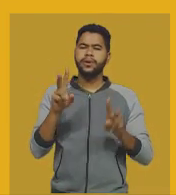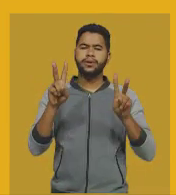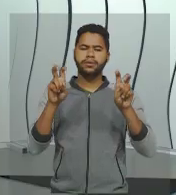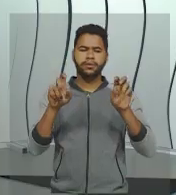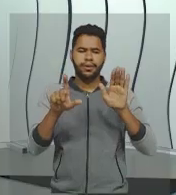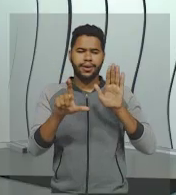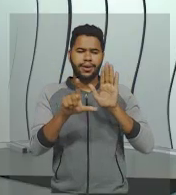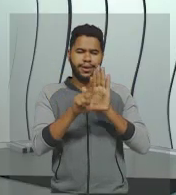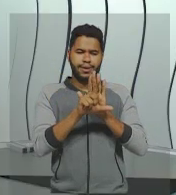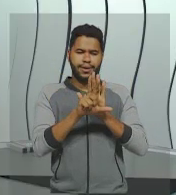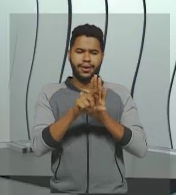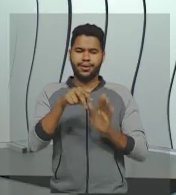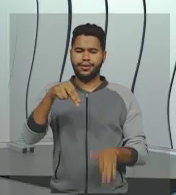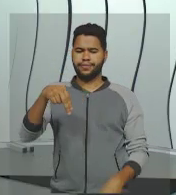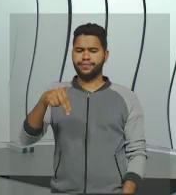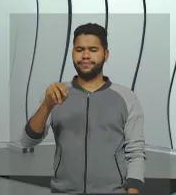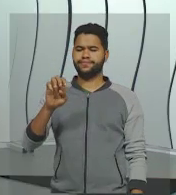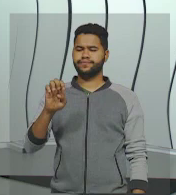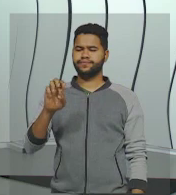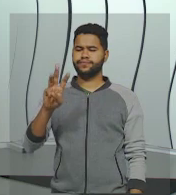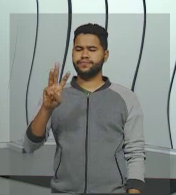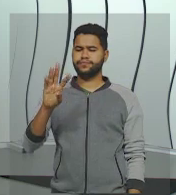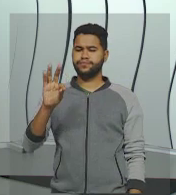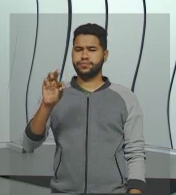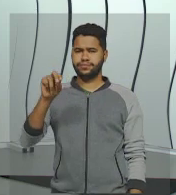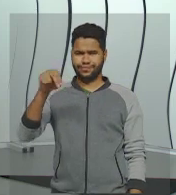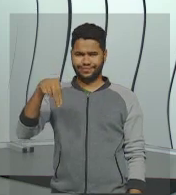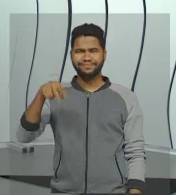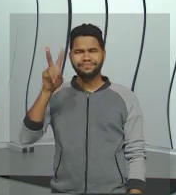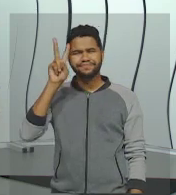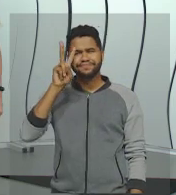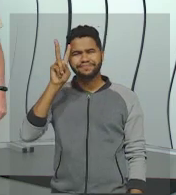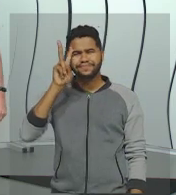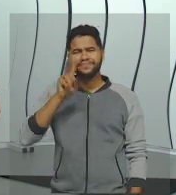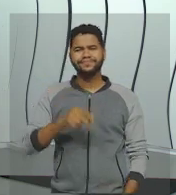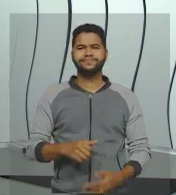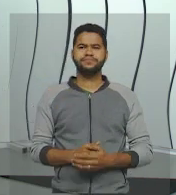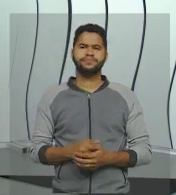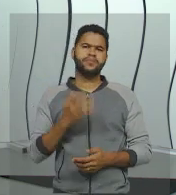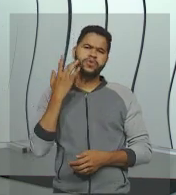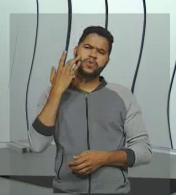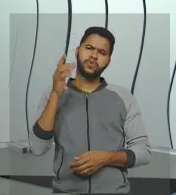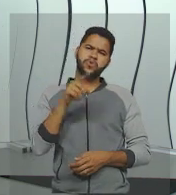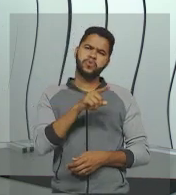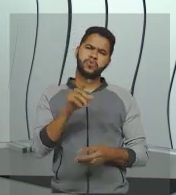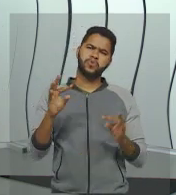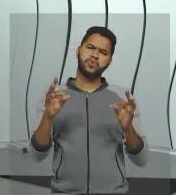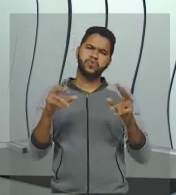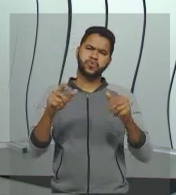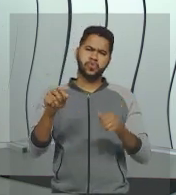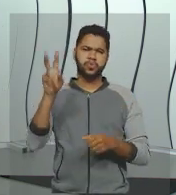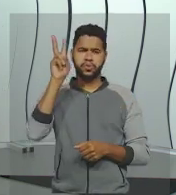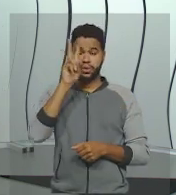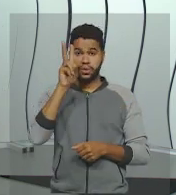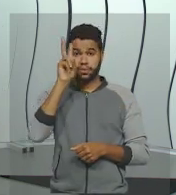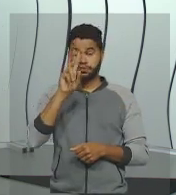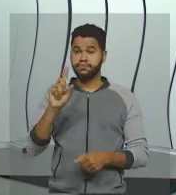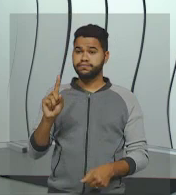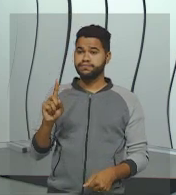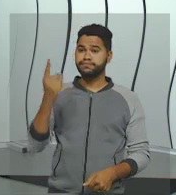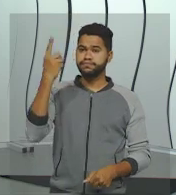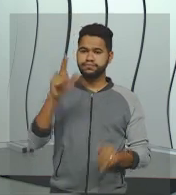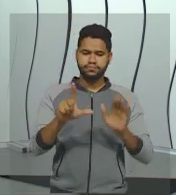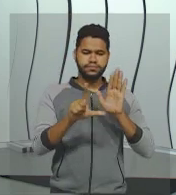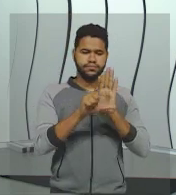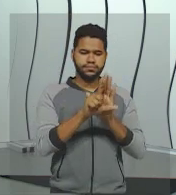de Newton no ciclo 3. Né? Não sei se todos vocês vão se lembrar, mas a primeira lei